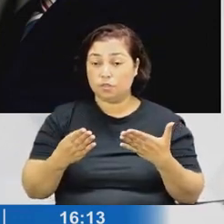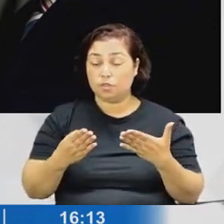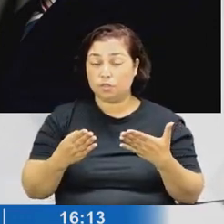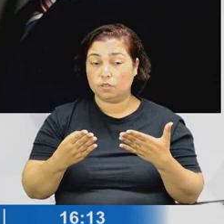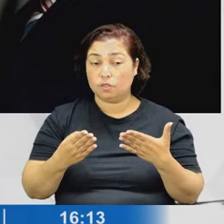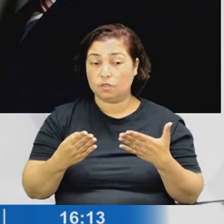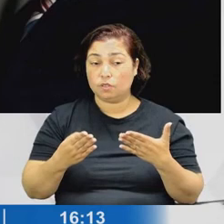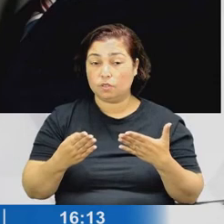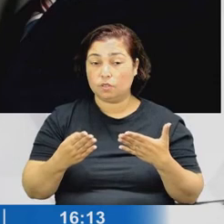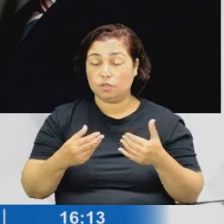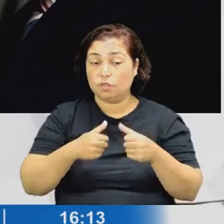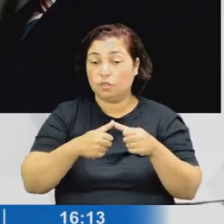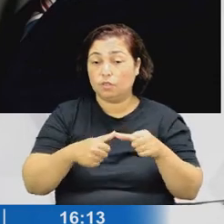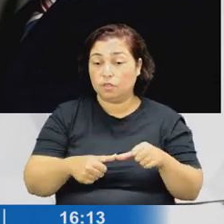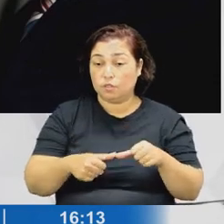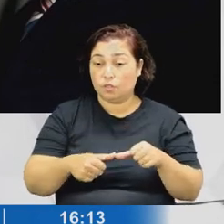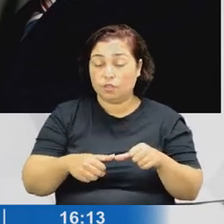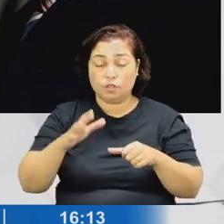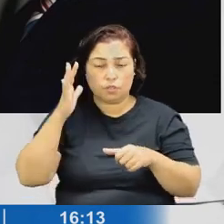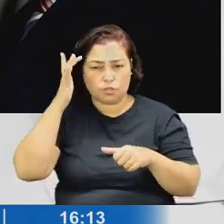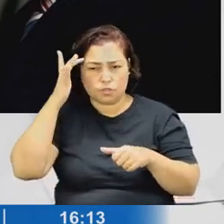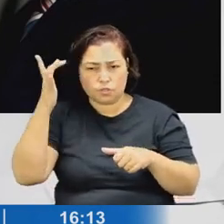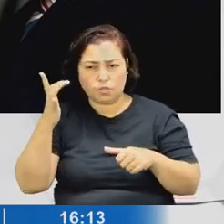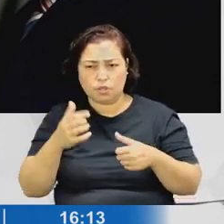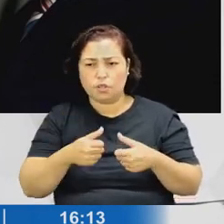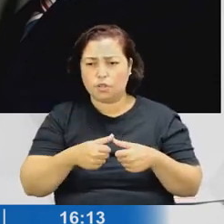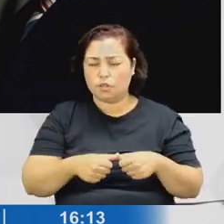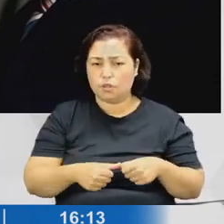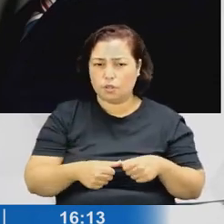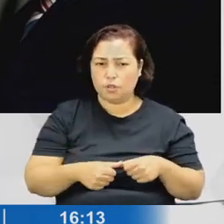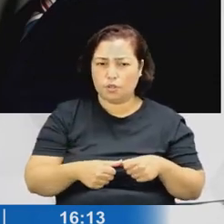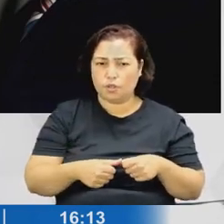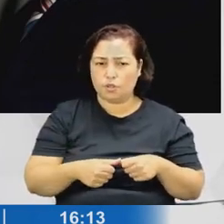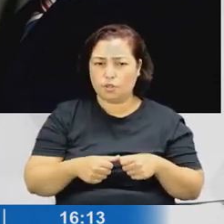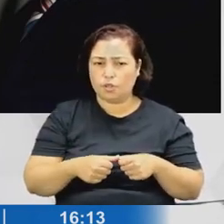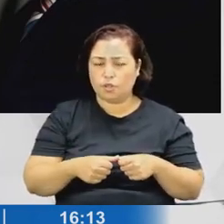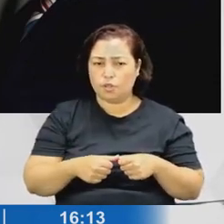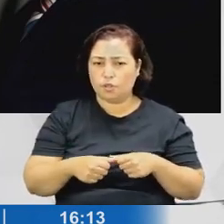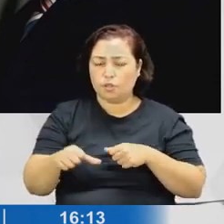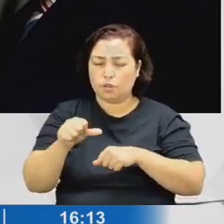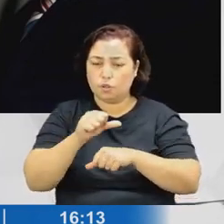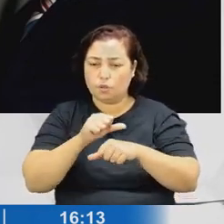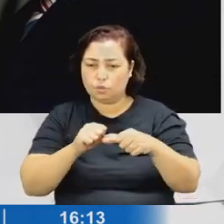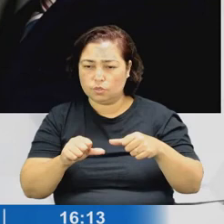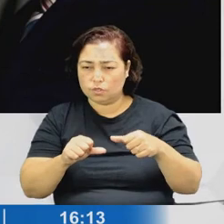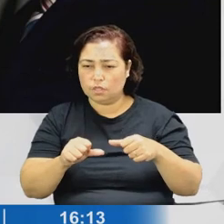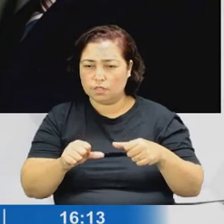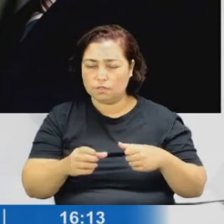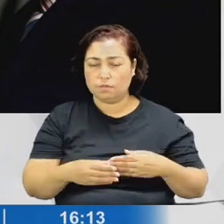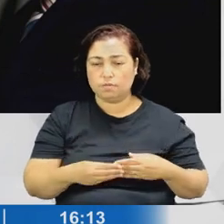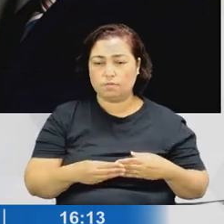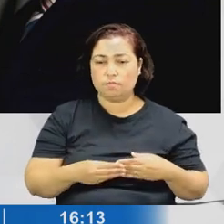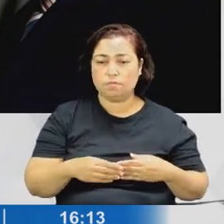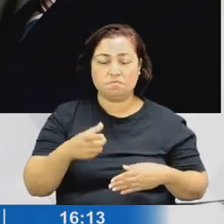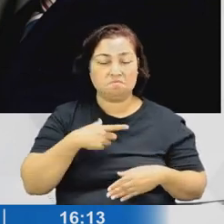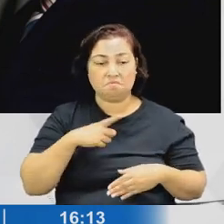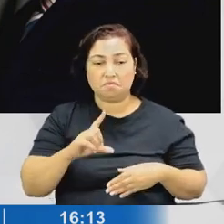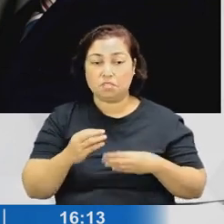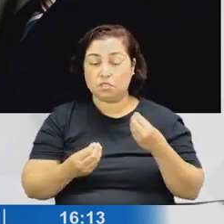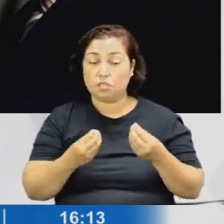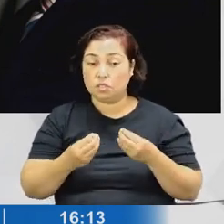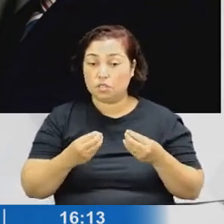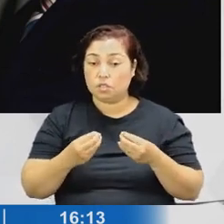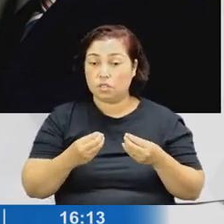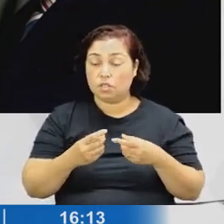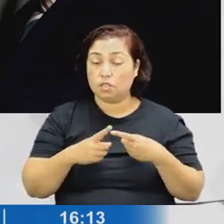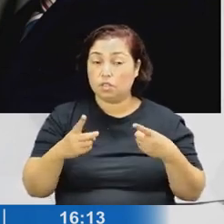você fica no âmbito das ideias fica no âmbito da contradição mais generalista e não tem muita judicialização